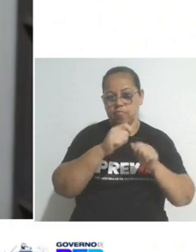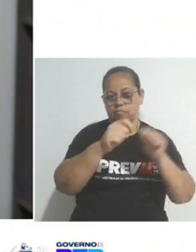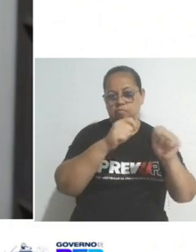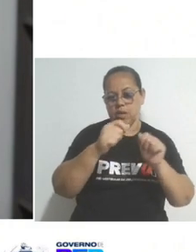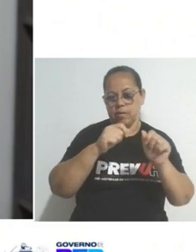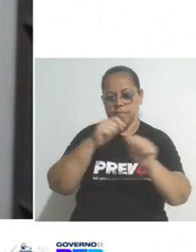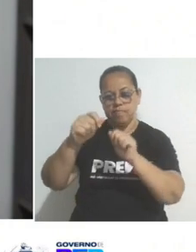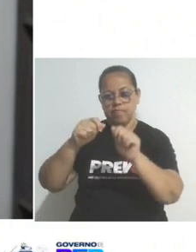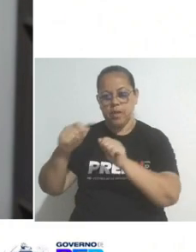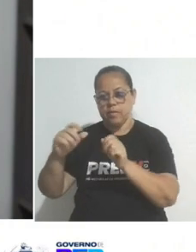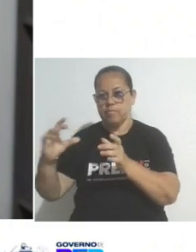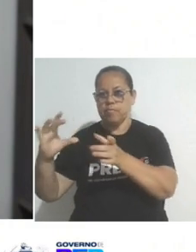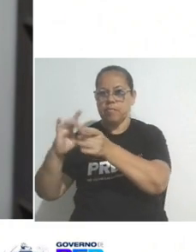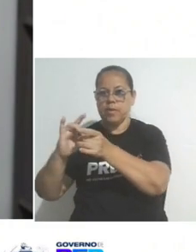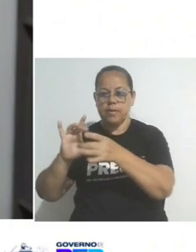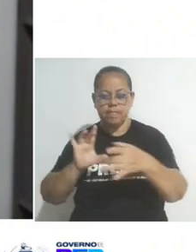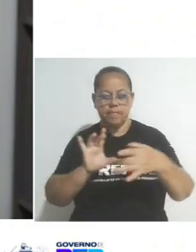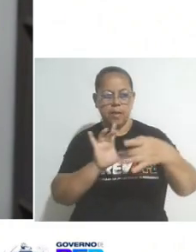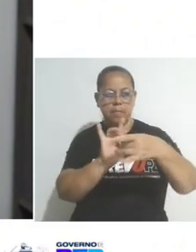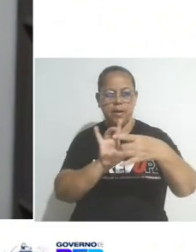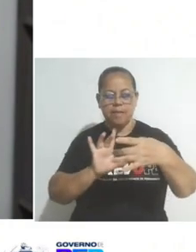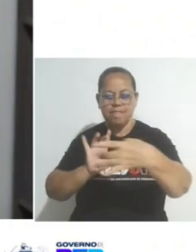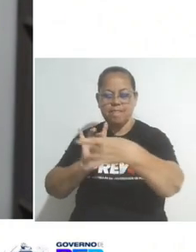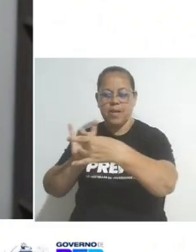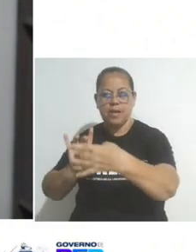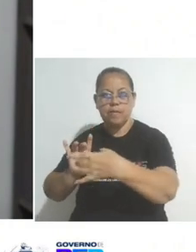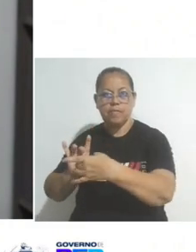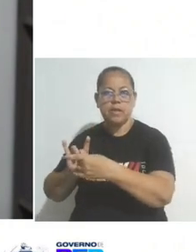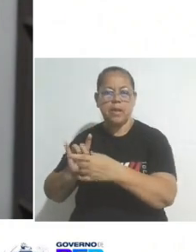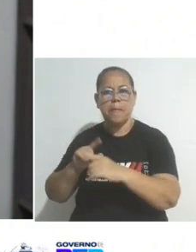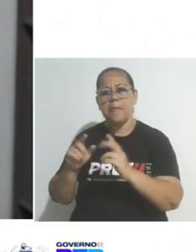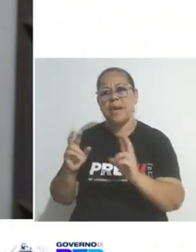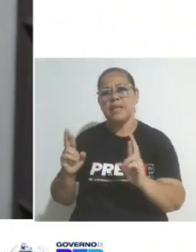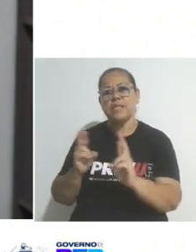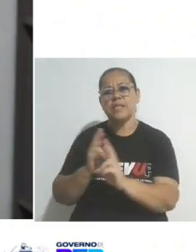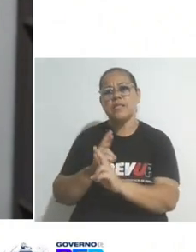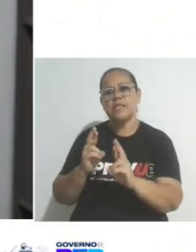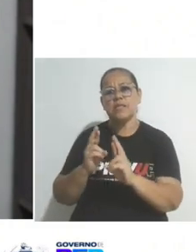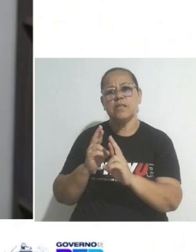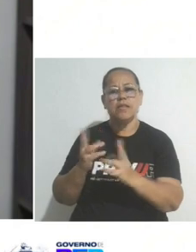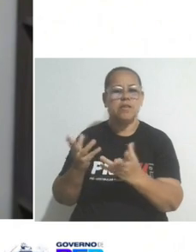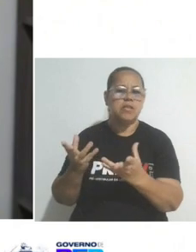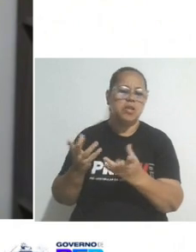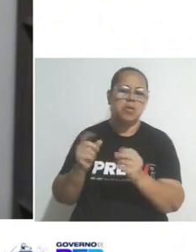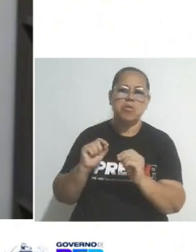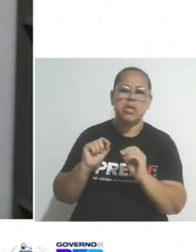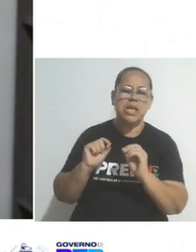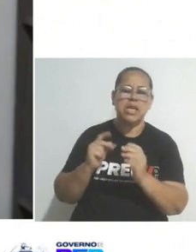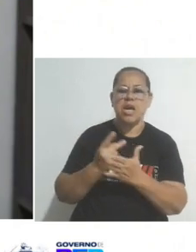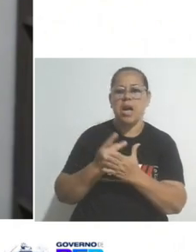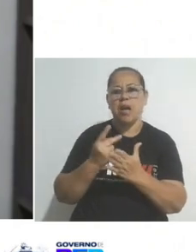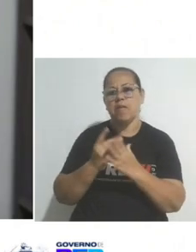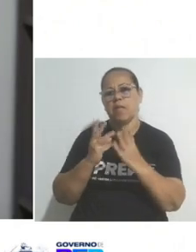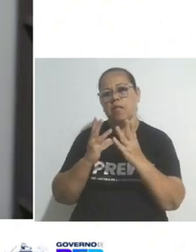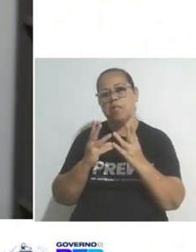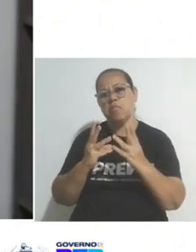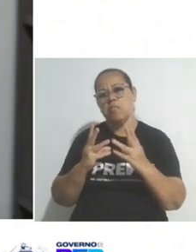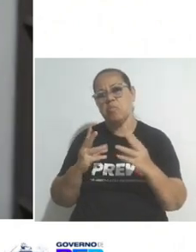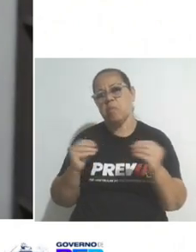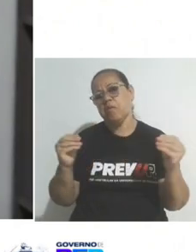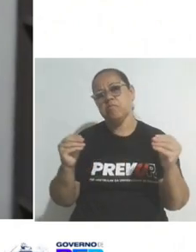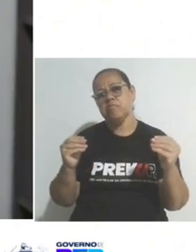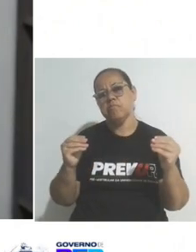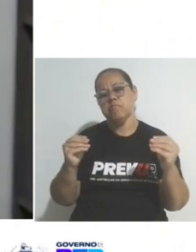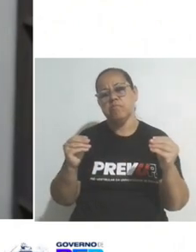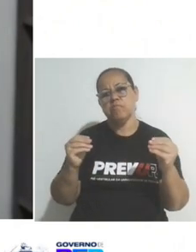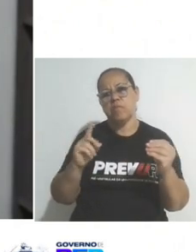contudo essas relações elas são líquidas elas não são firmes elas